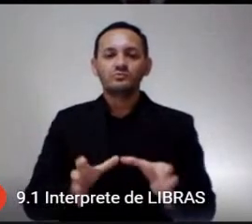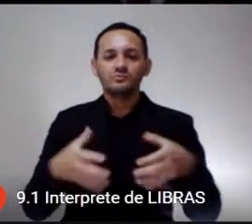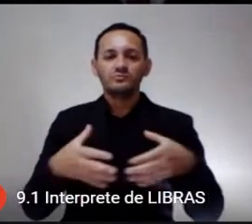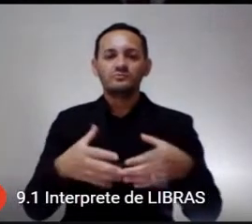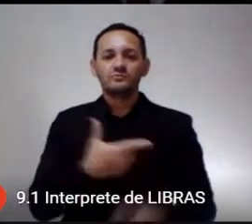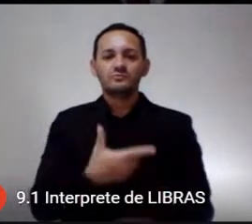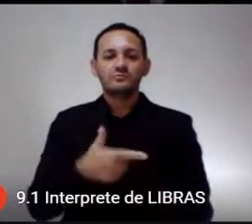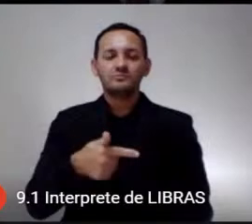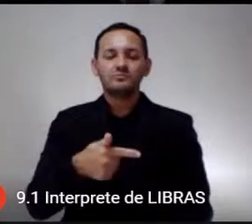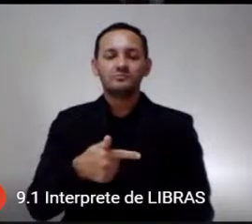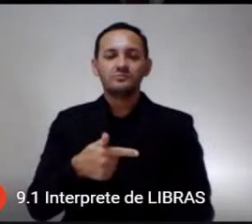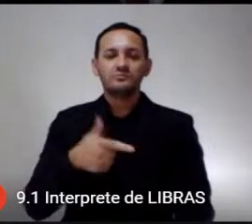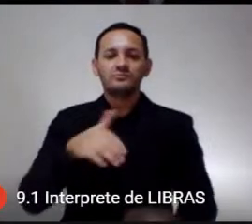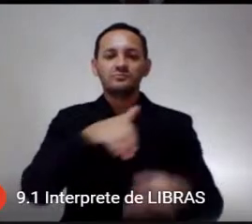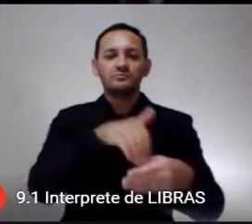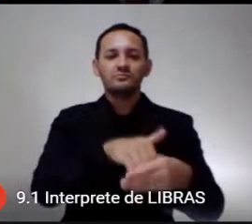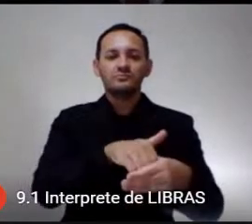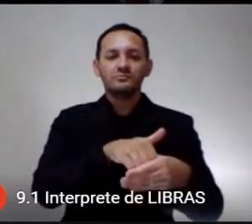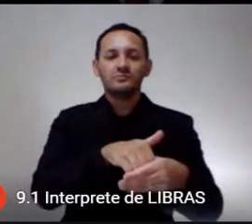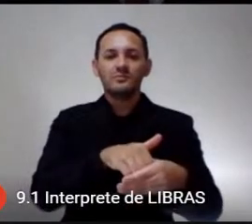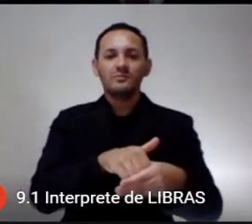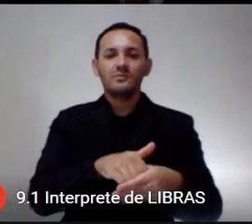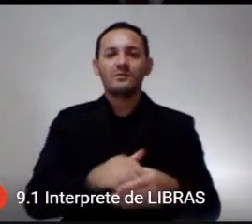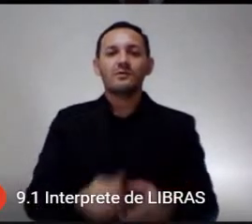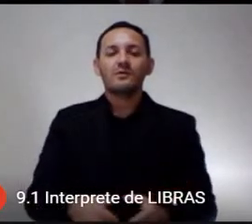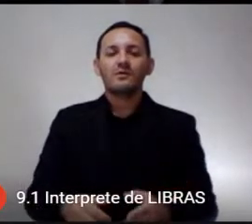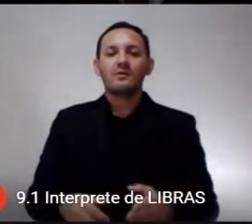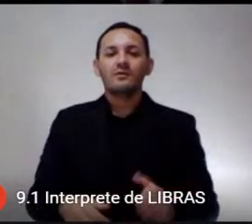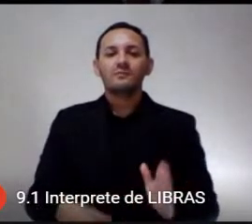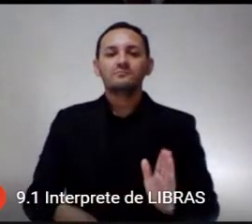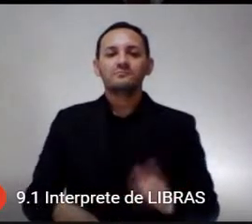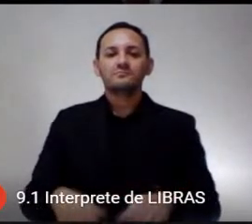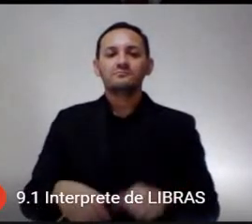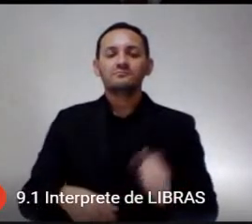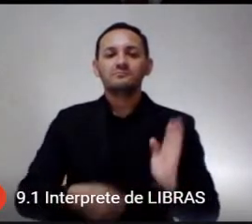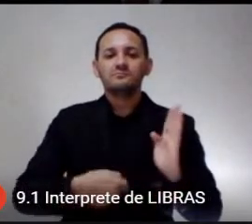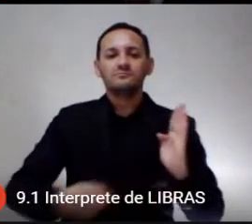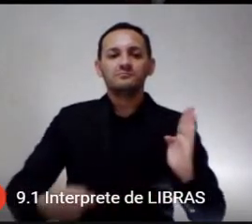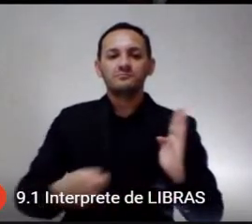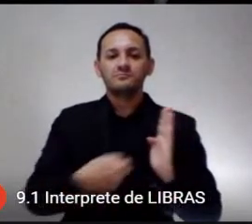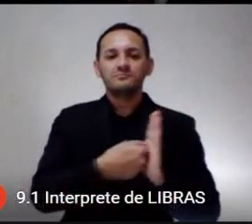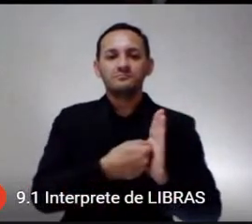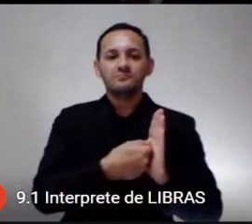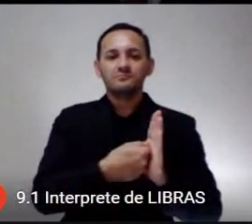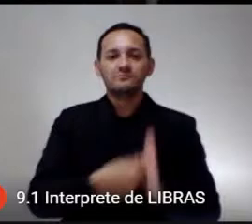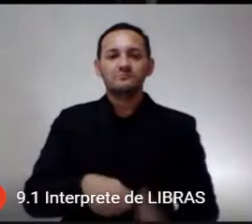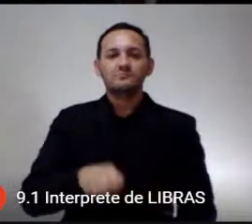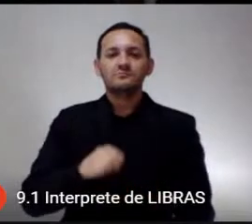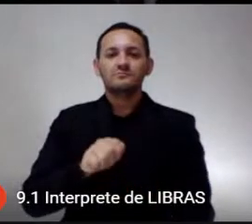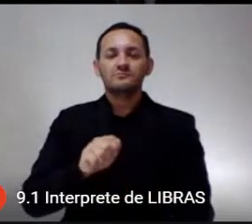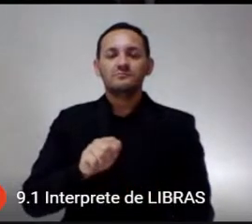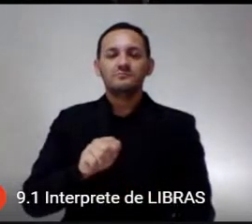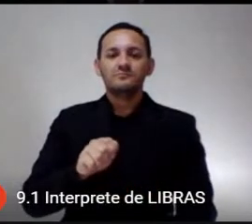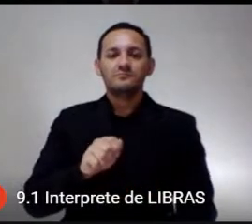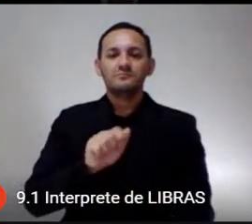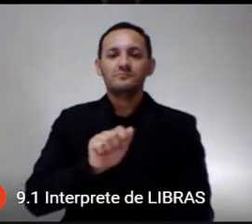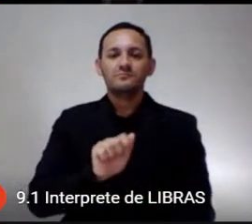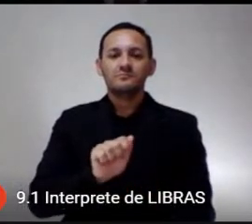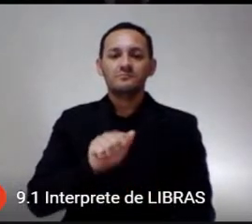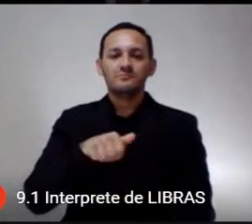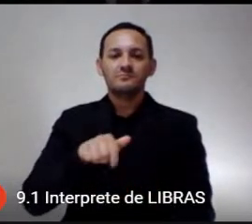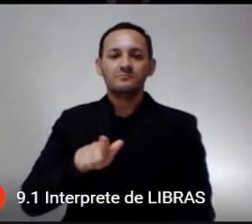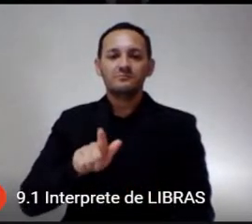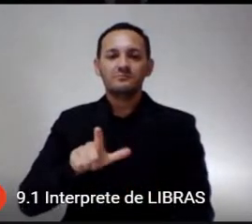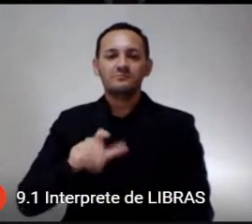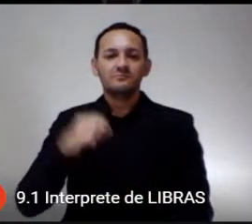palavra, aliás, é da relatoria do Dr. Rony Clay, mas está com vistas para a doutora Ângela. E com a palavra,